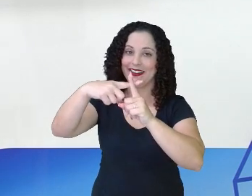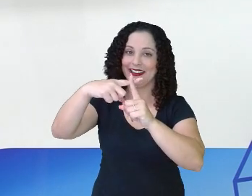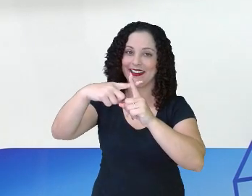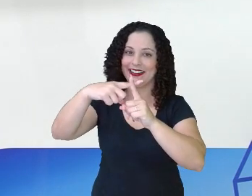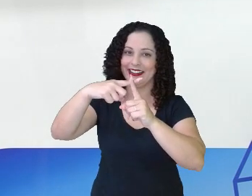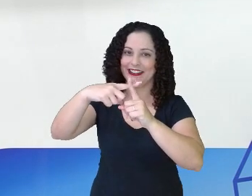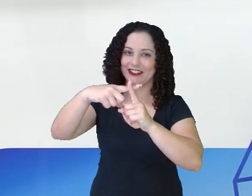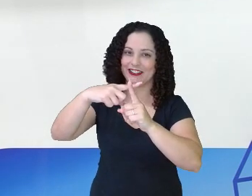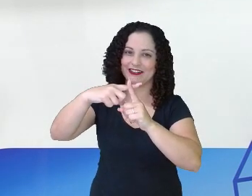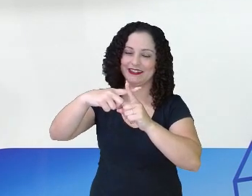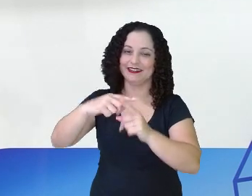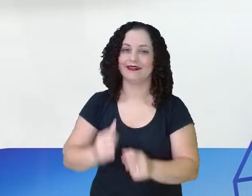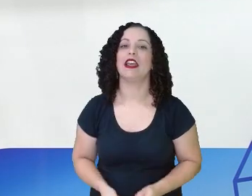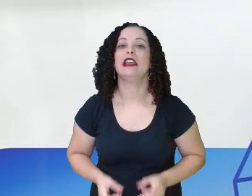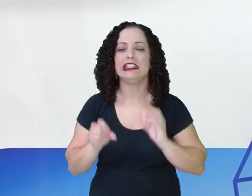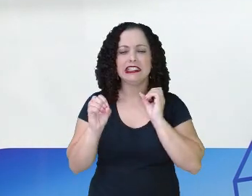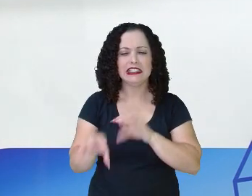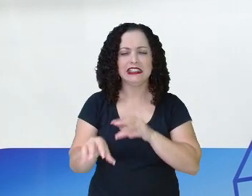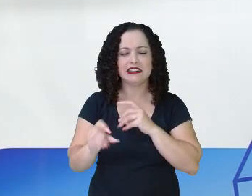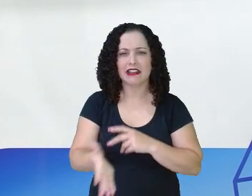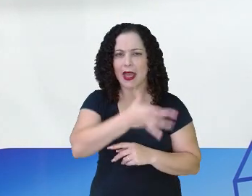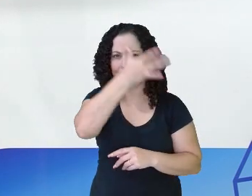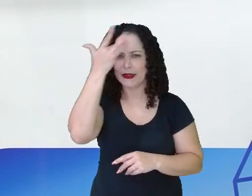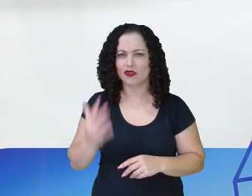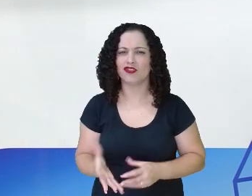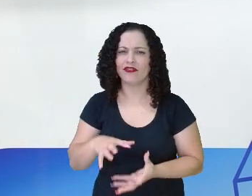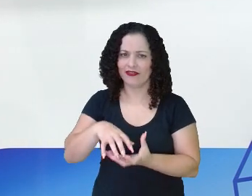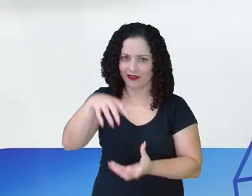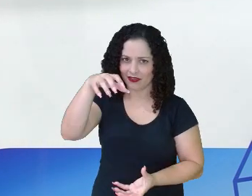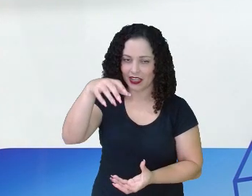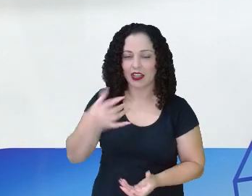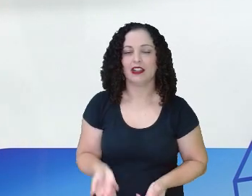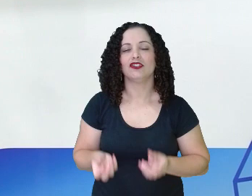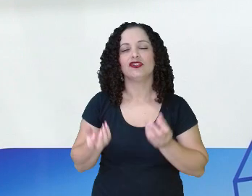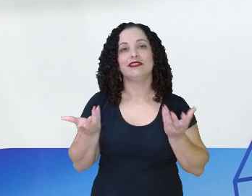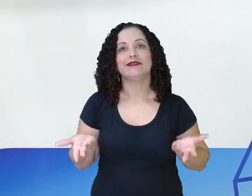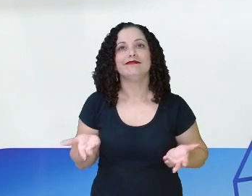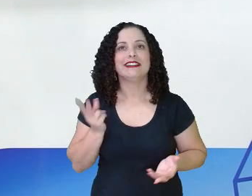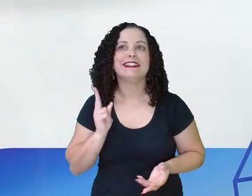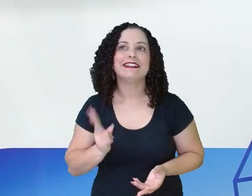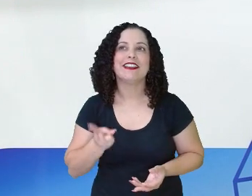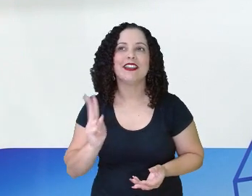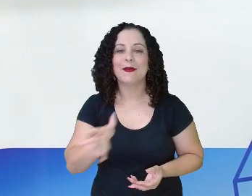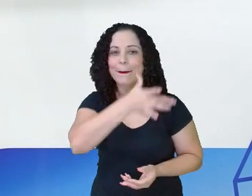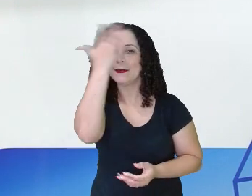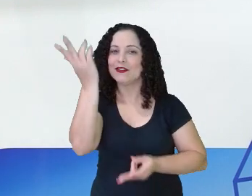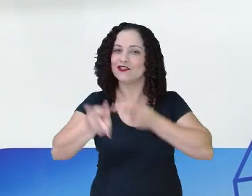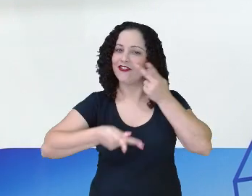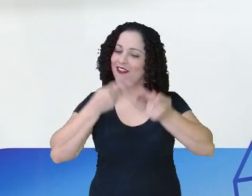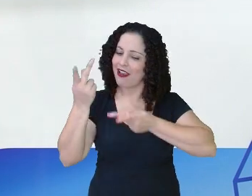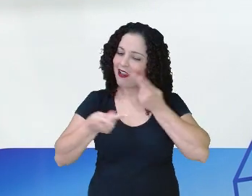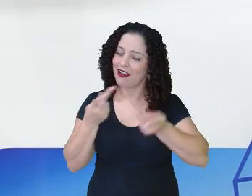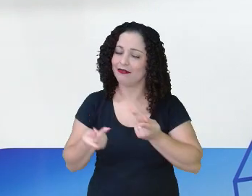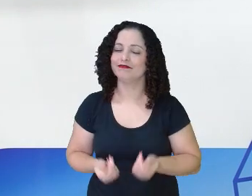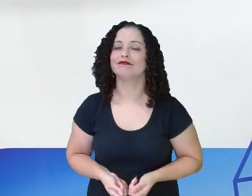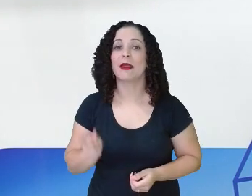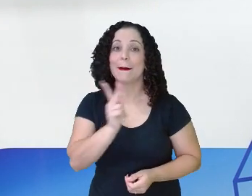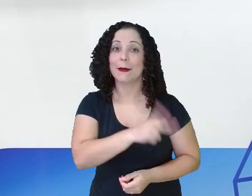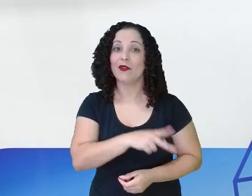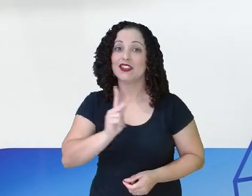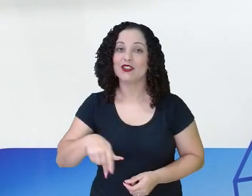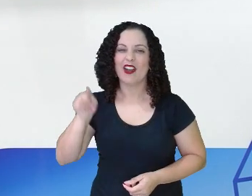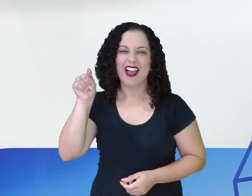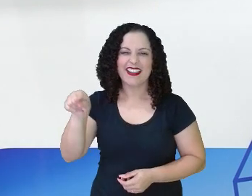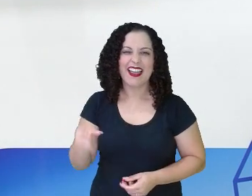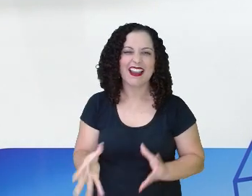Eu dou aula para pessoas mais velhas e acreditem, muitos ainda dizem, professora, é aquela